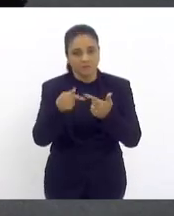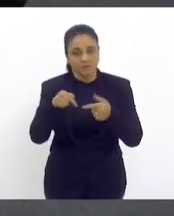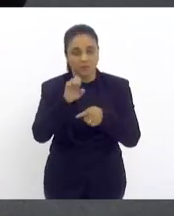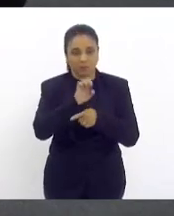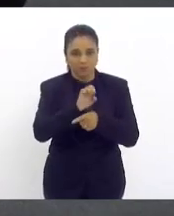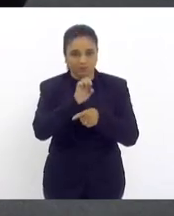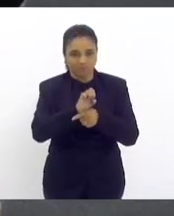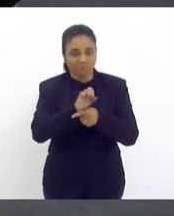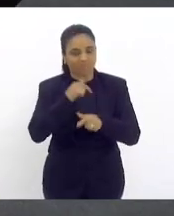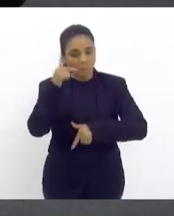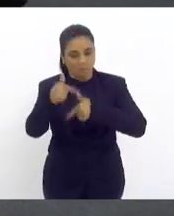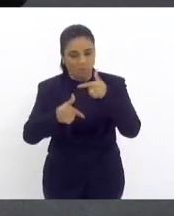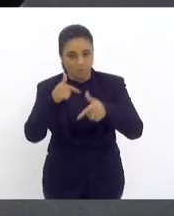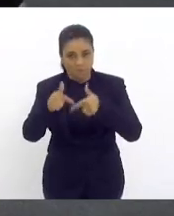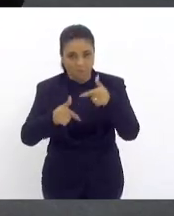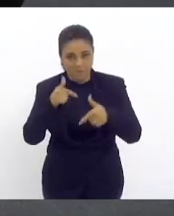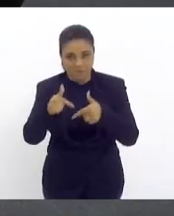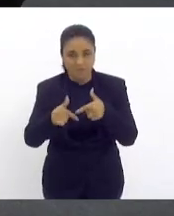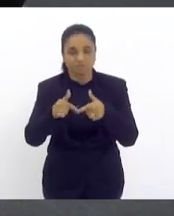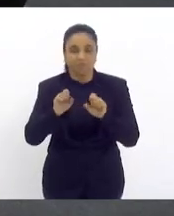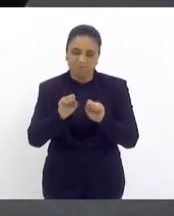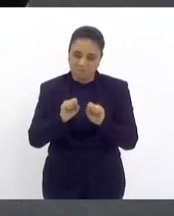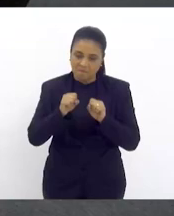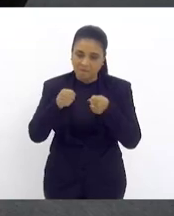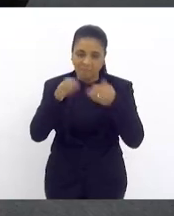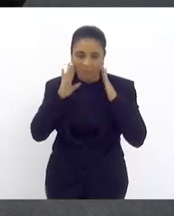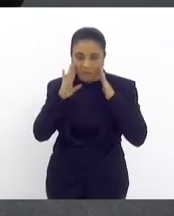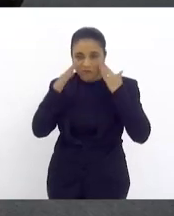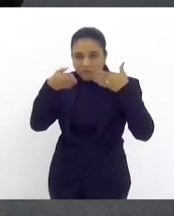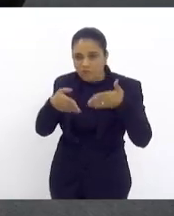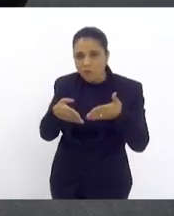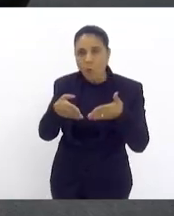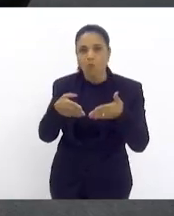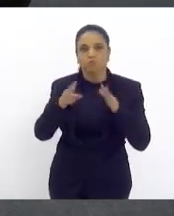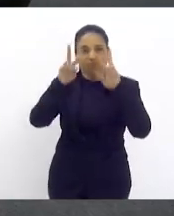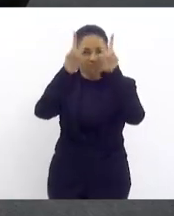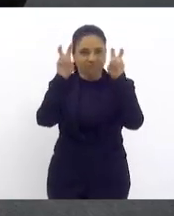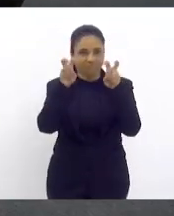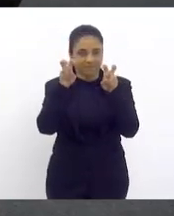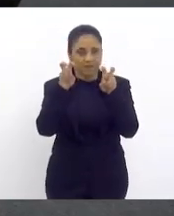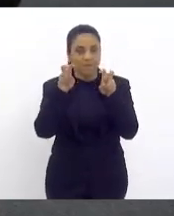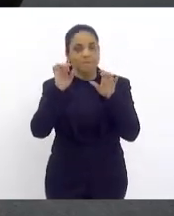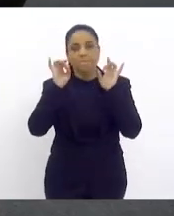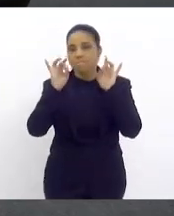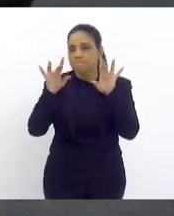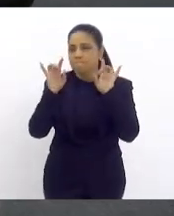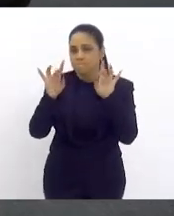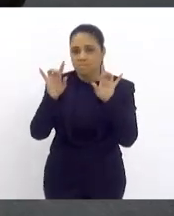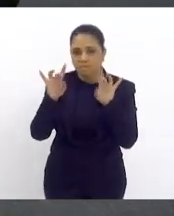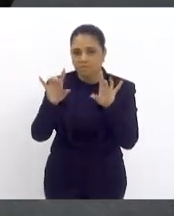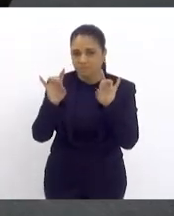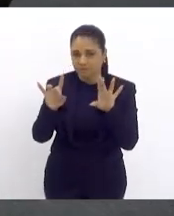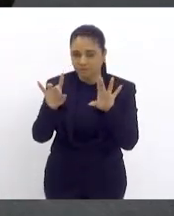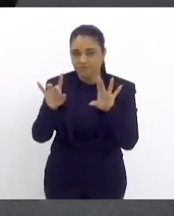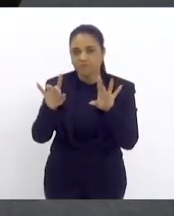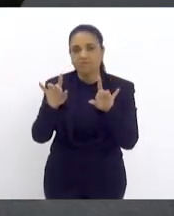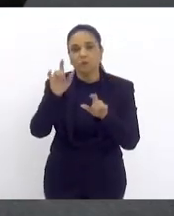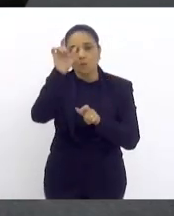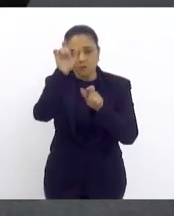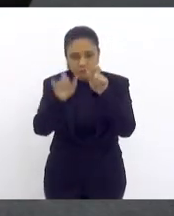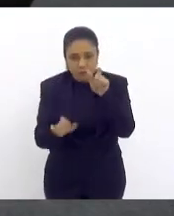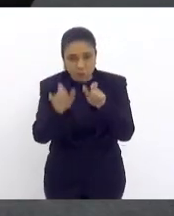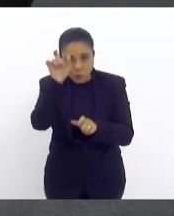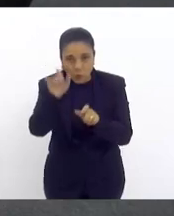na Vanguarda concentrando seus esforços em prol de um tema tão especial assim como essas pessoas